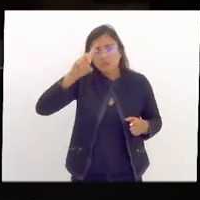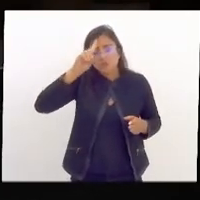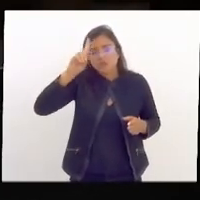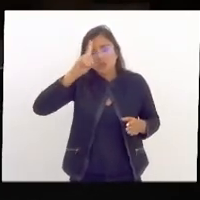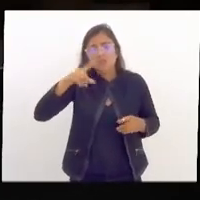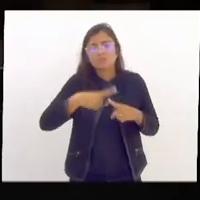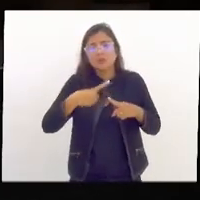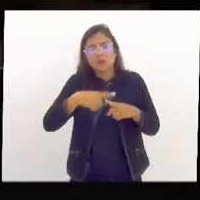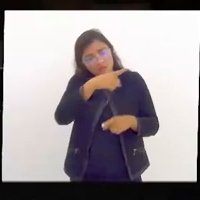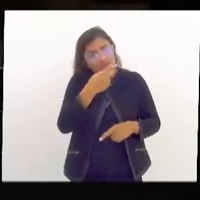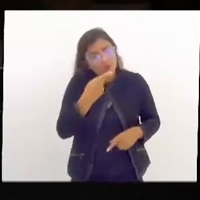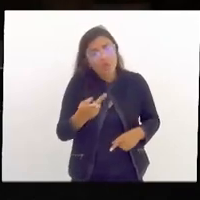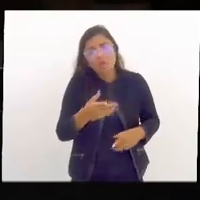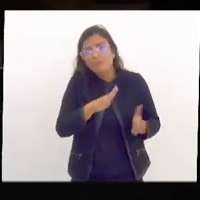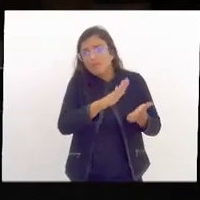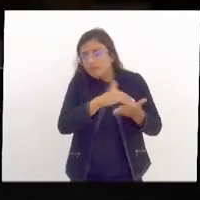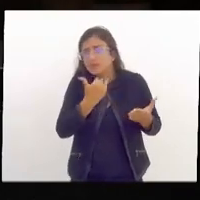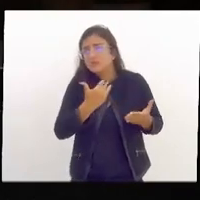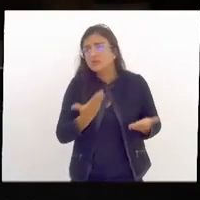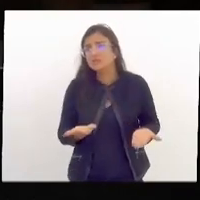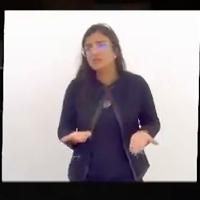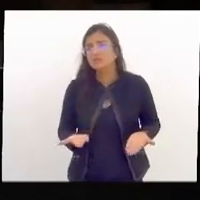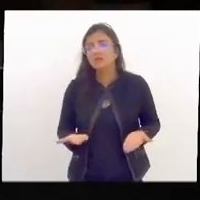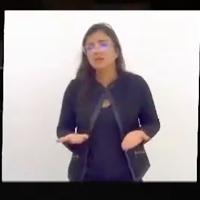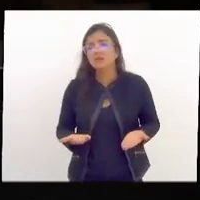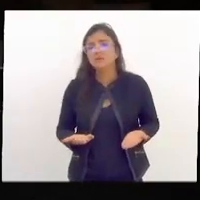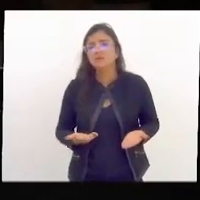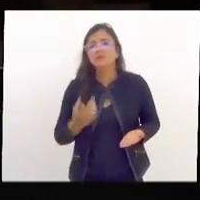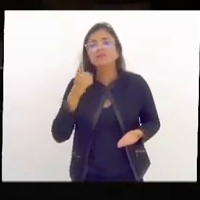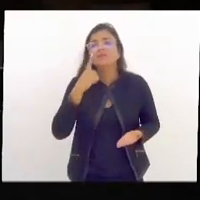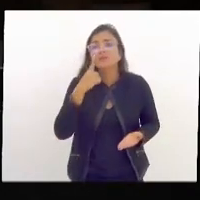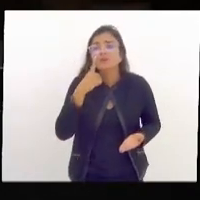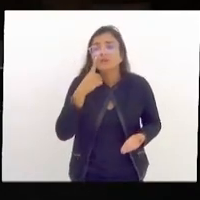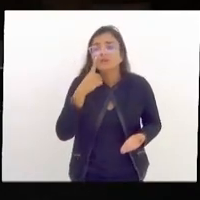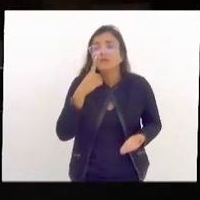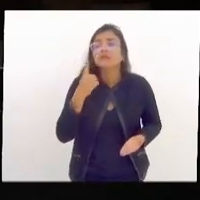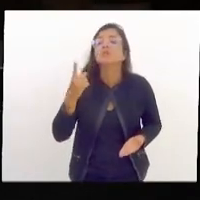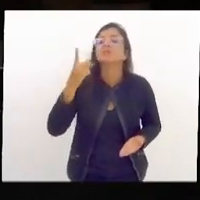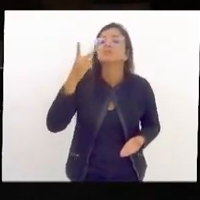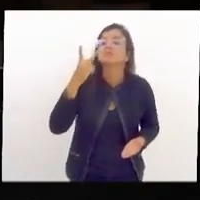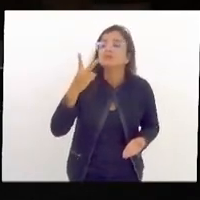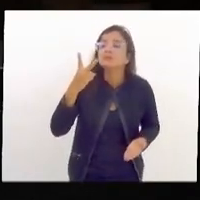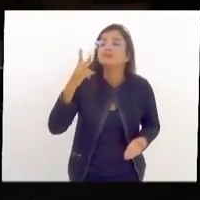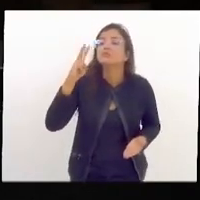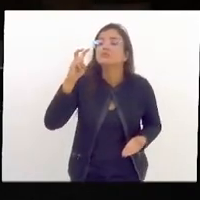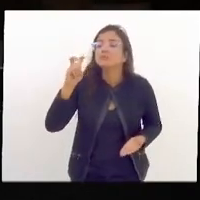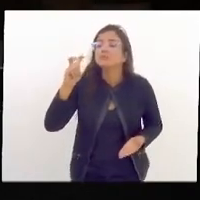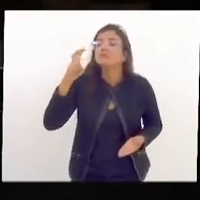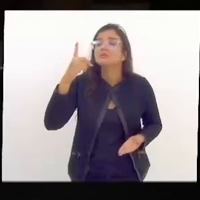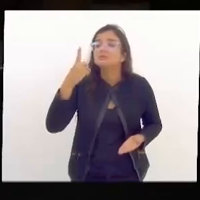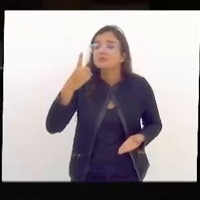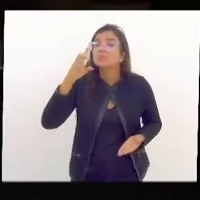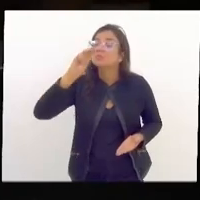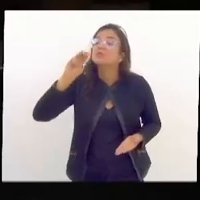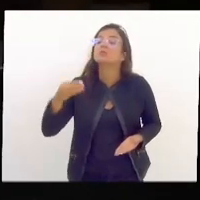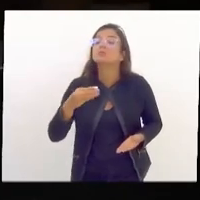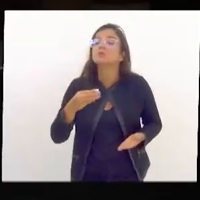cronograma para a CPI dizendo onde ia ser gasto o quê? Os 251